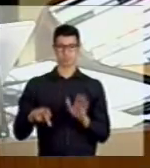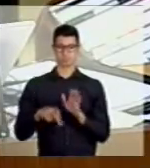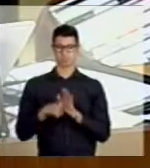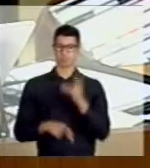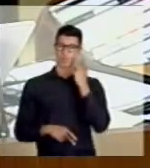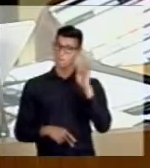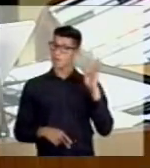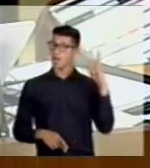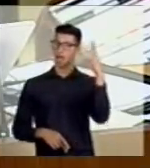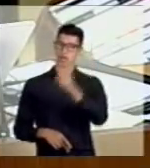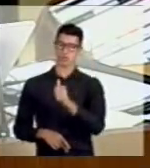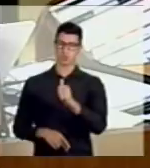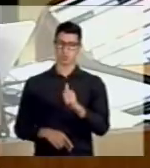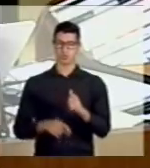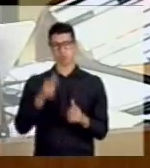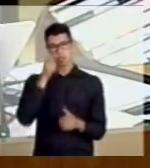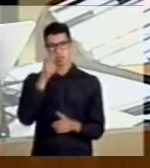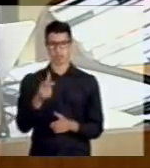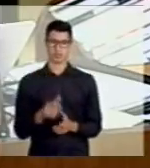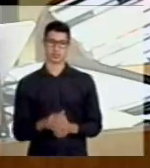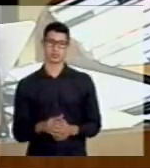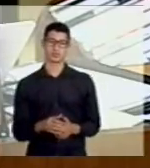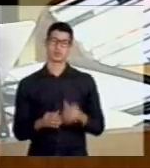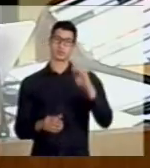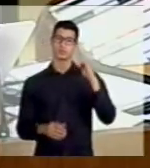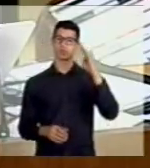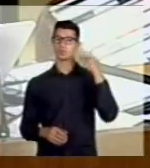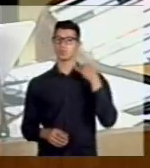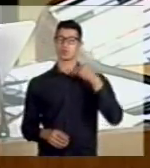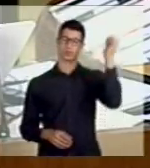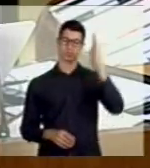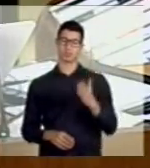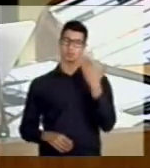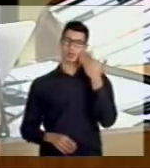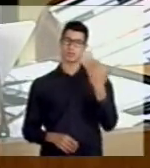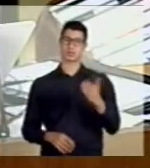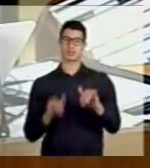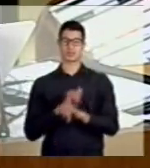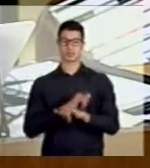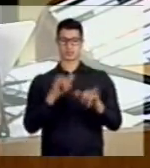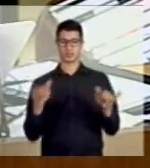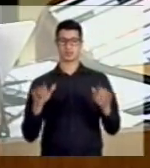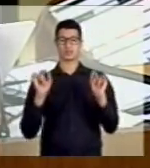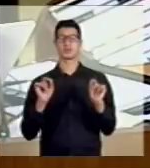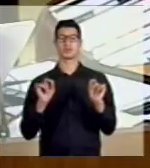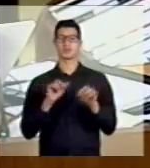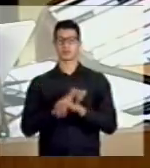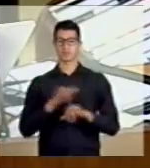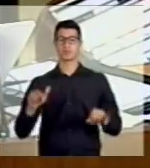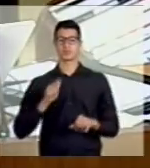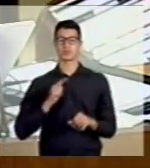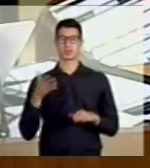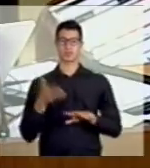para todos os interessados. O Banco Central do Brasil apresentou manifestação em que informou ter